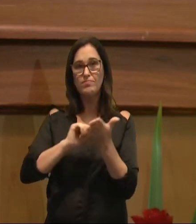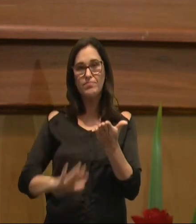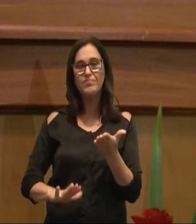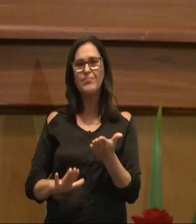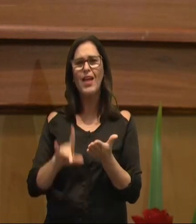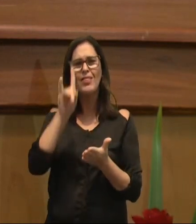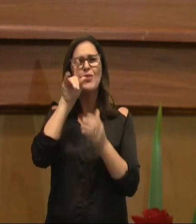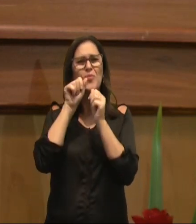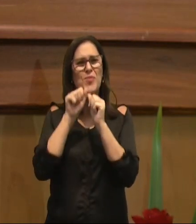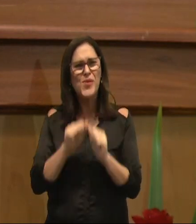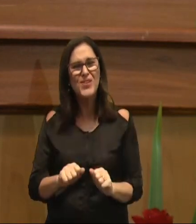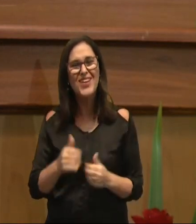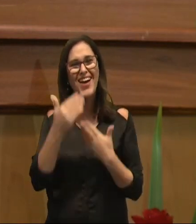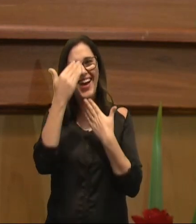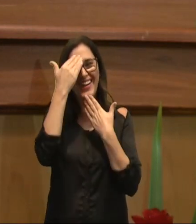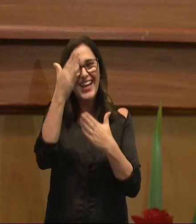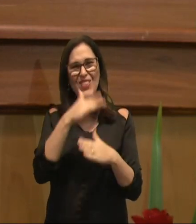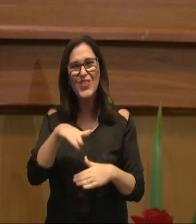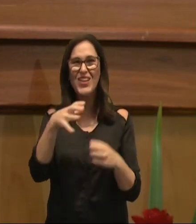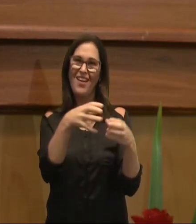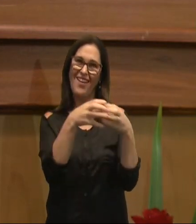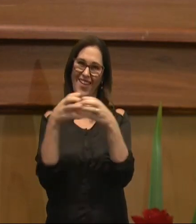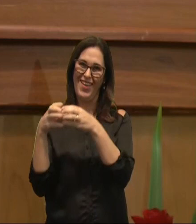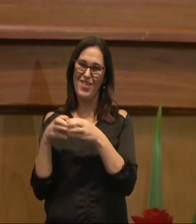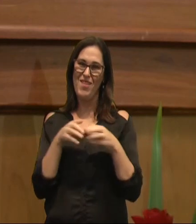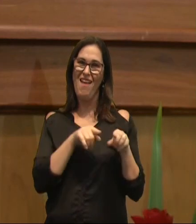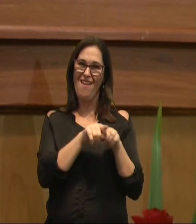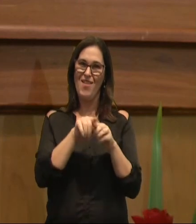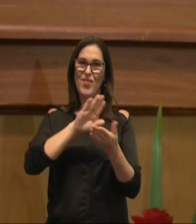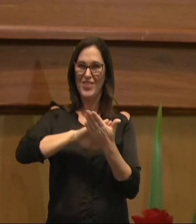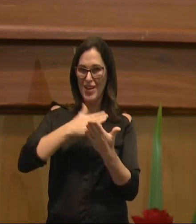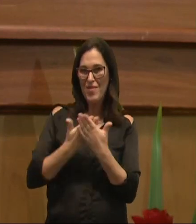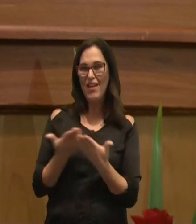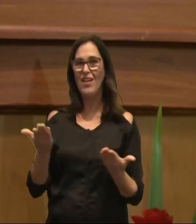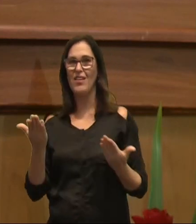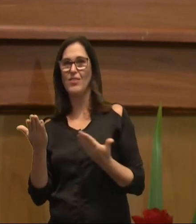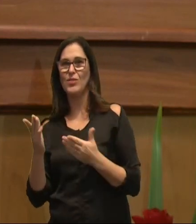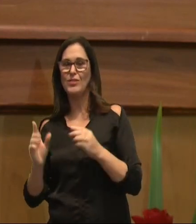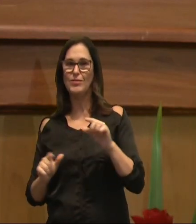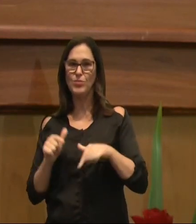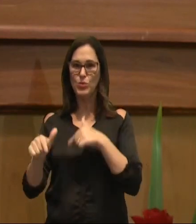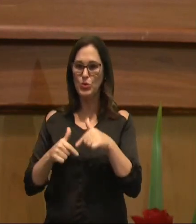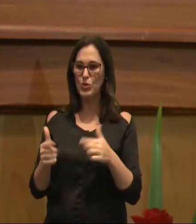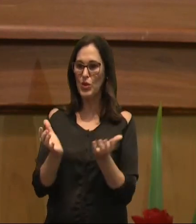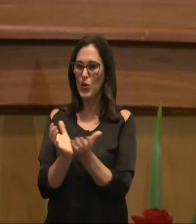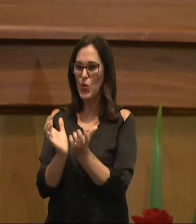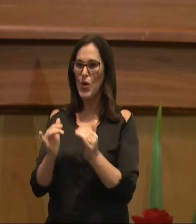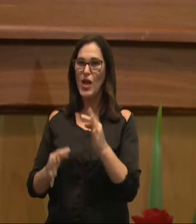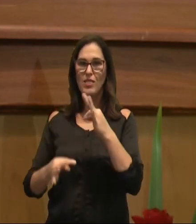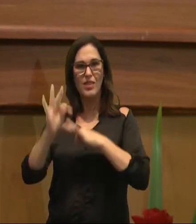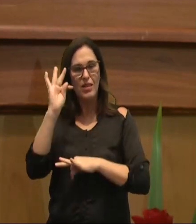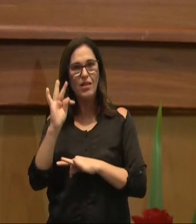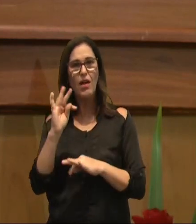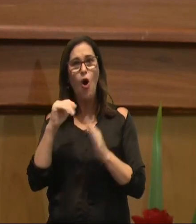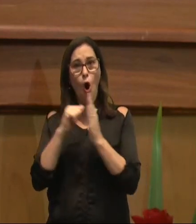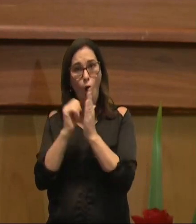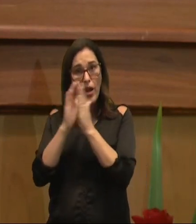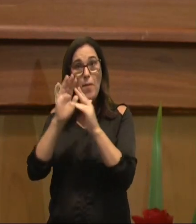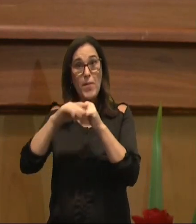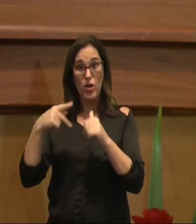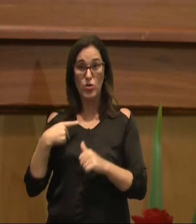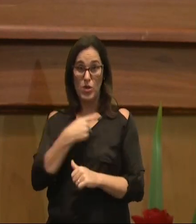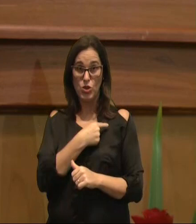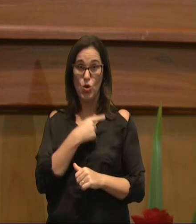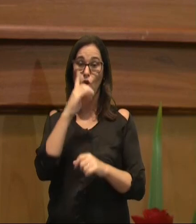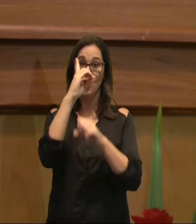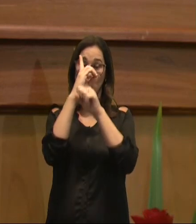possa abençoá-lo. Eu quero agradecer a toda a equipe, os irmãos que estão trabalhando aqui, aqueles que vieram. Oremos pelos pastores, pela diretoria